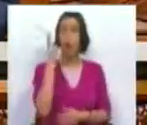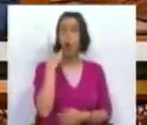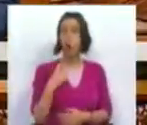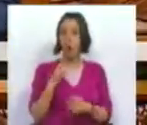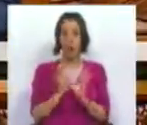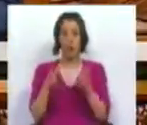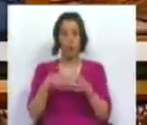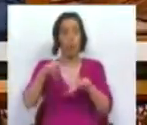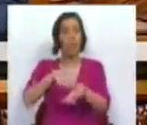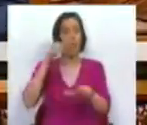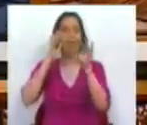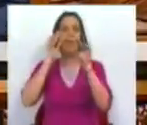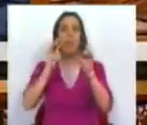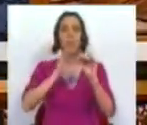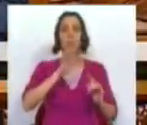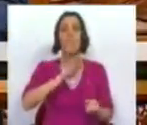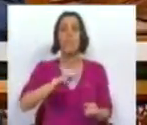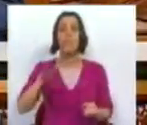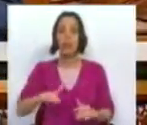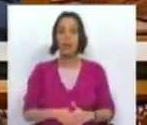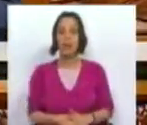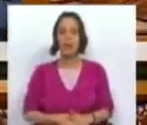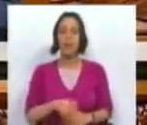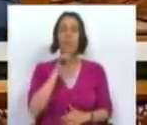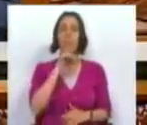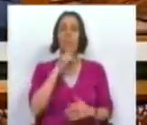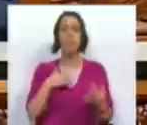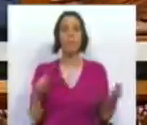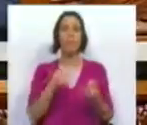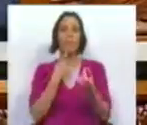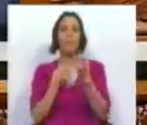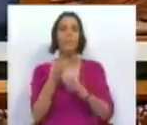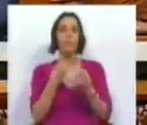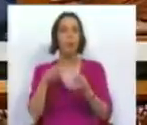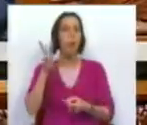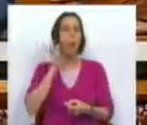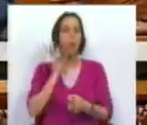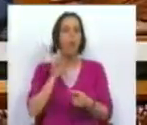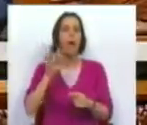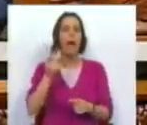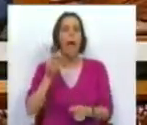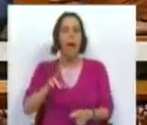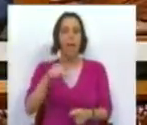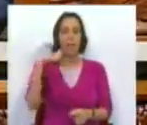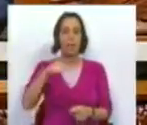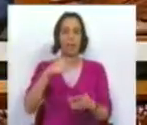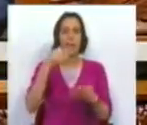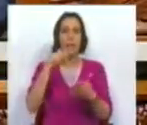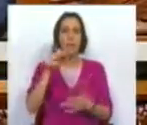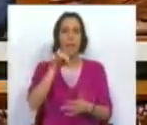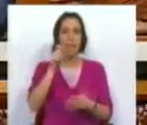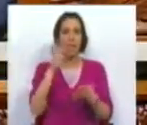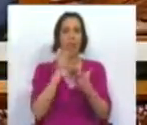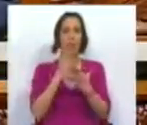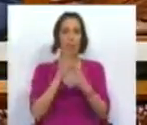ontem, na Comissão Parlamentar de Educação e Ciência, tivemos a oportunidade de questionar e de ouvir o ex-presidente da Parque Escolar sobre